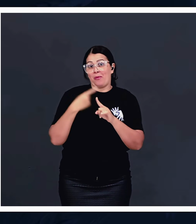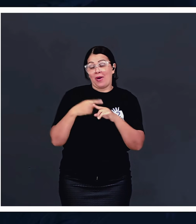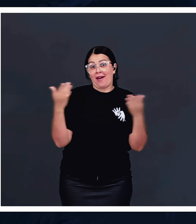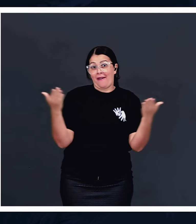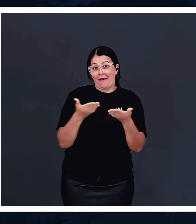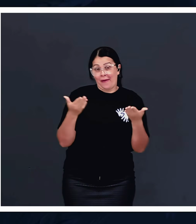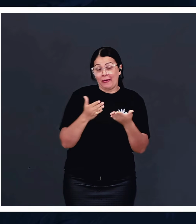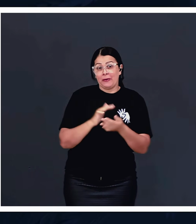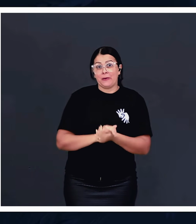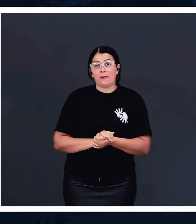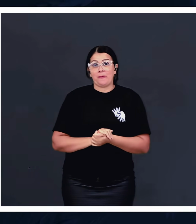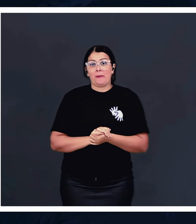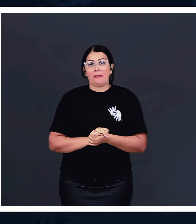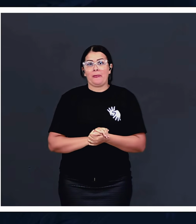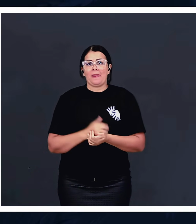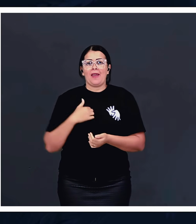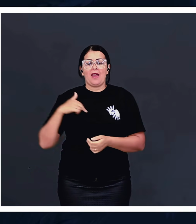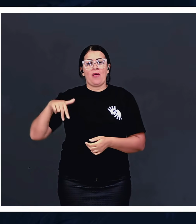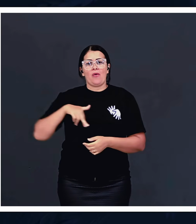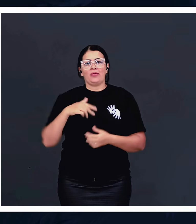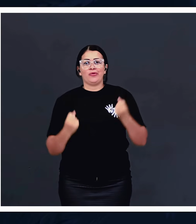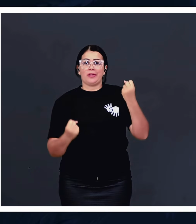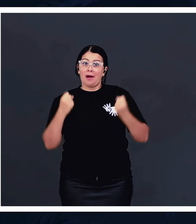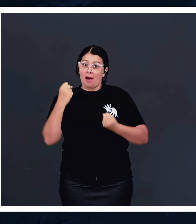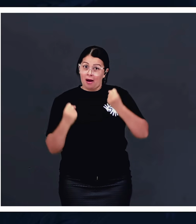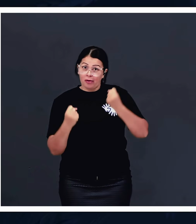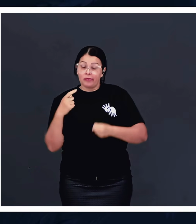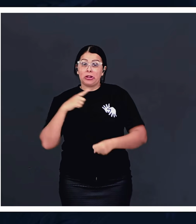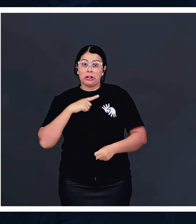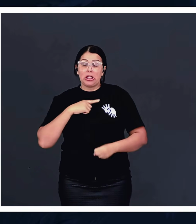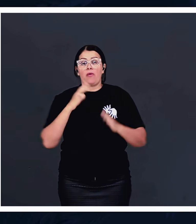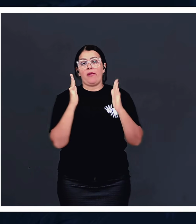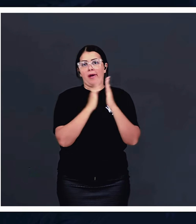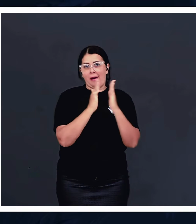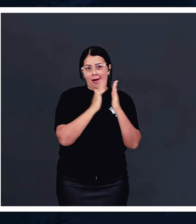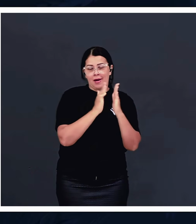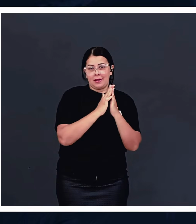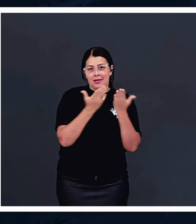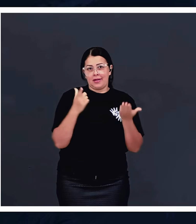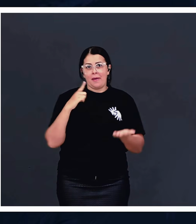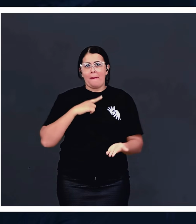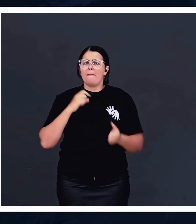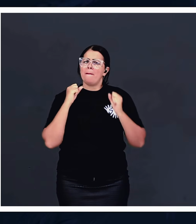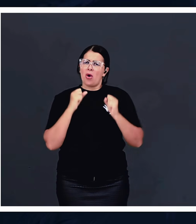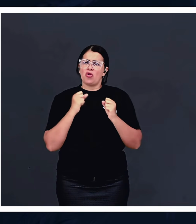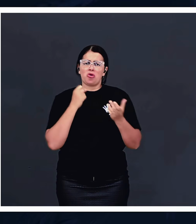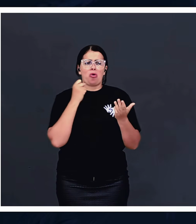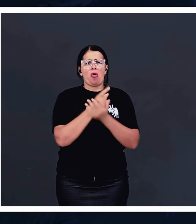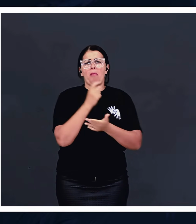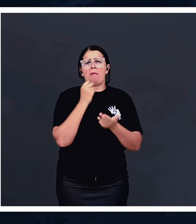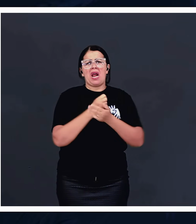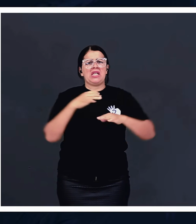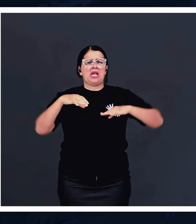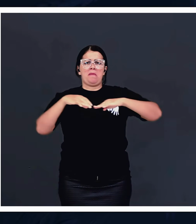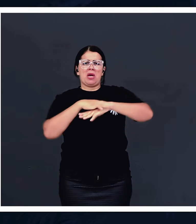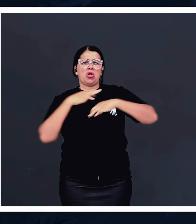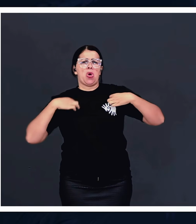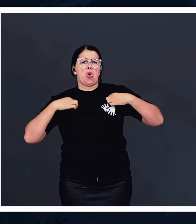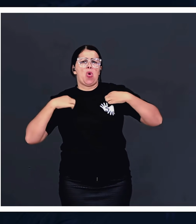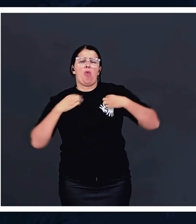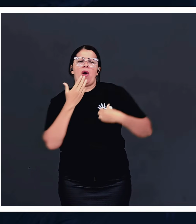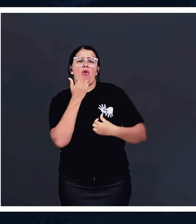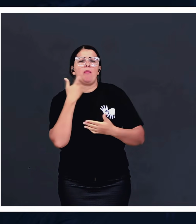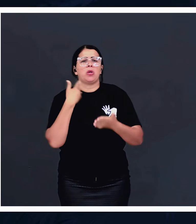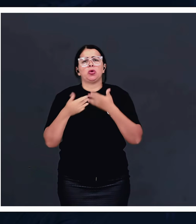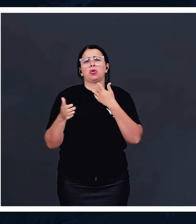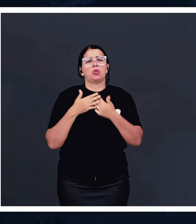Hoje, eu ando de carro, eu tenho uma casa, eu posso comprar sapato, roupa, eu posso comprar comida, eu